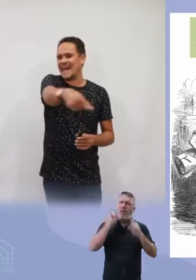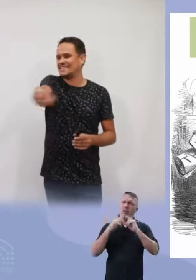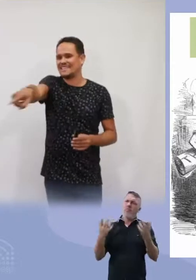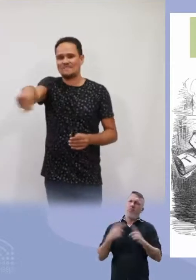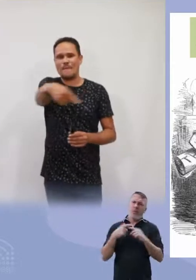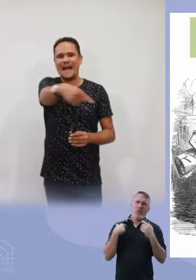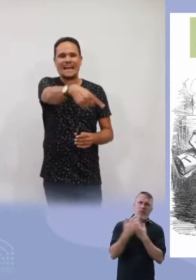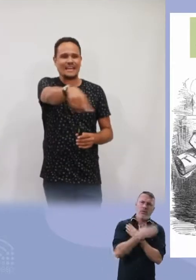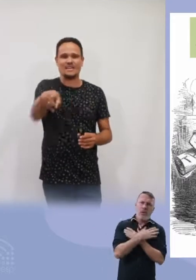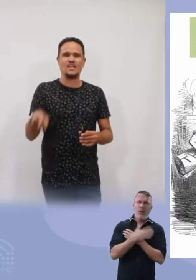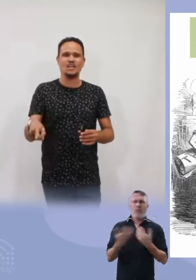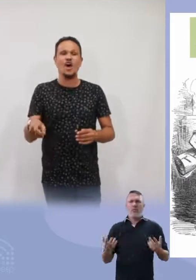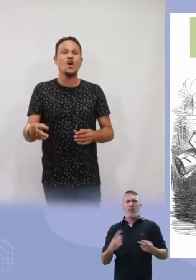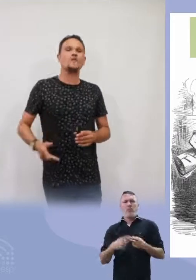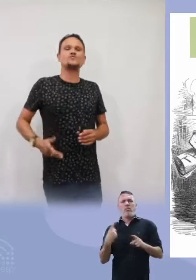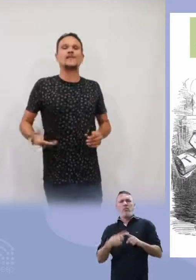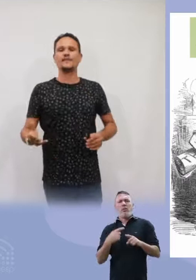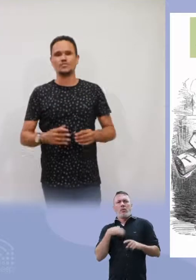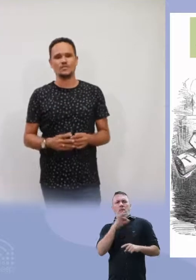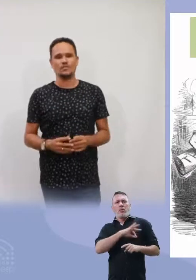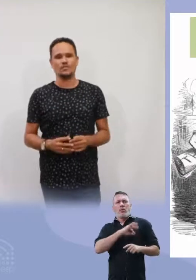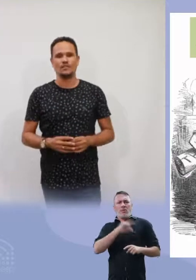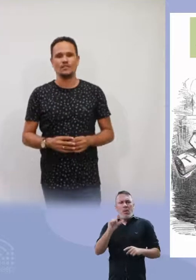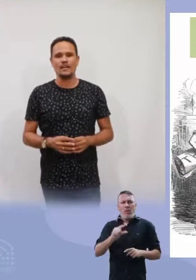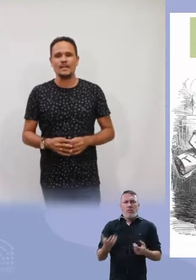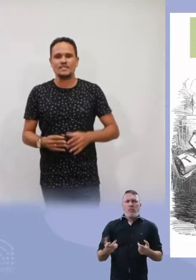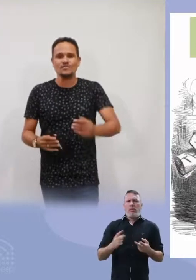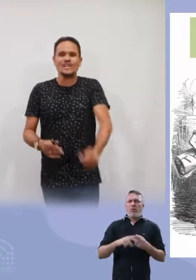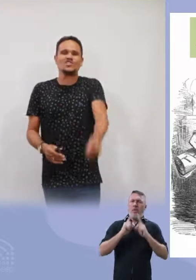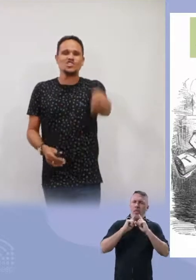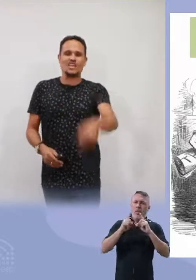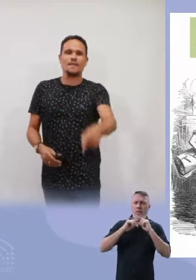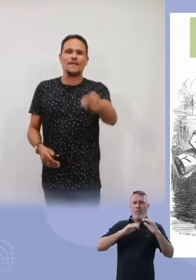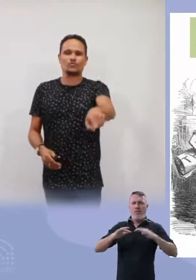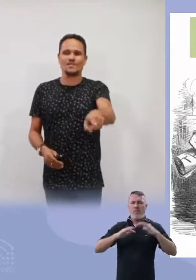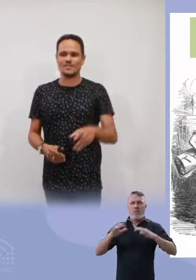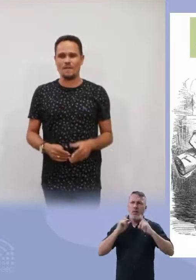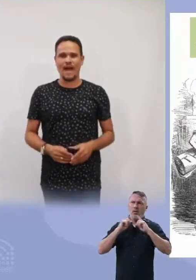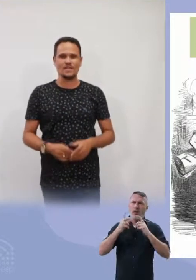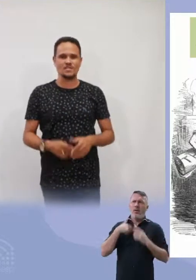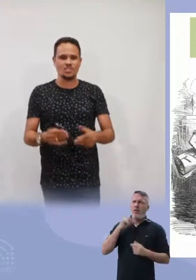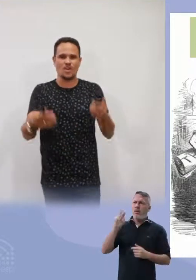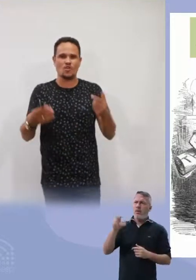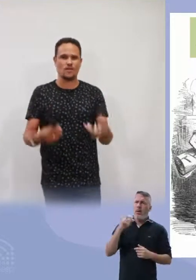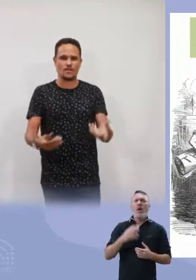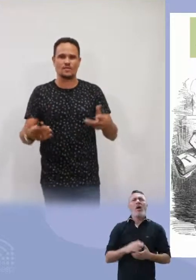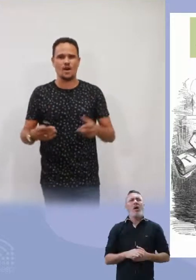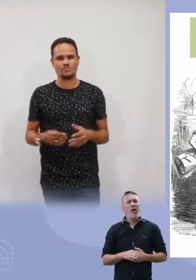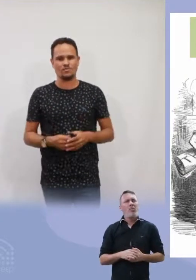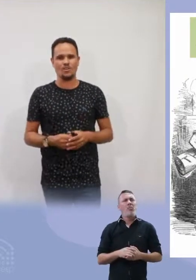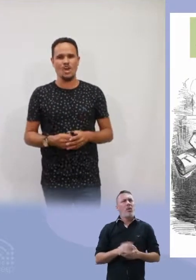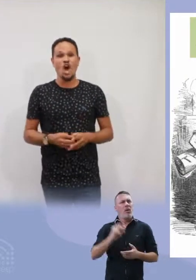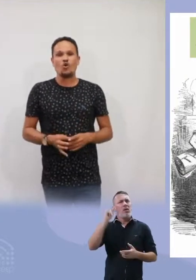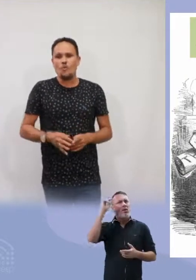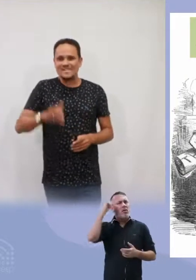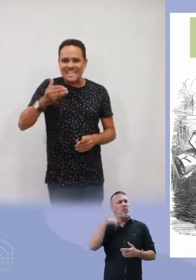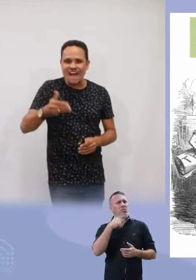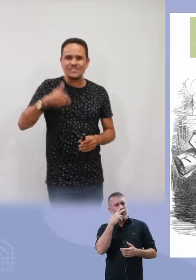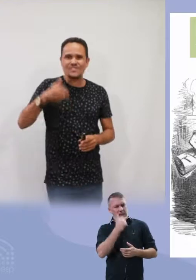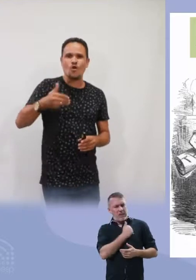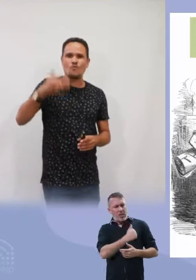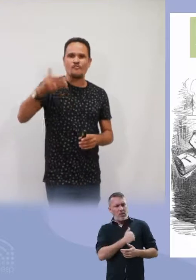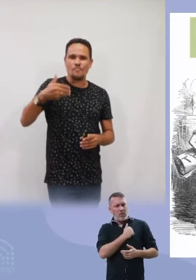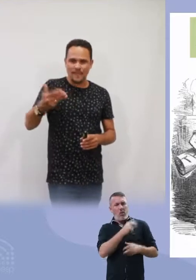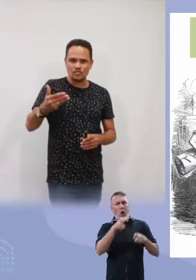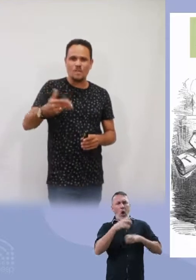que criaram essas máquinas aí, ó, o meu salário reduziu. Então, se a gente quebrar todas as máquinas, a gente recupera o que era nosso.